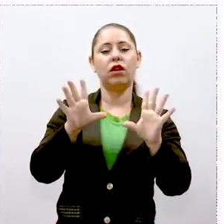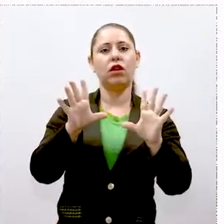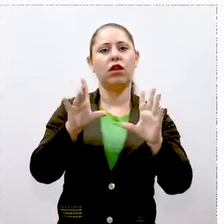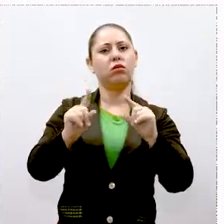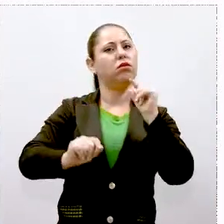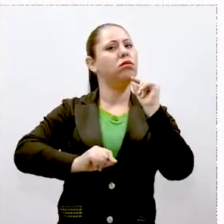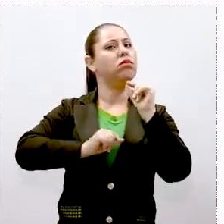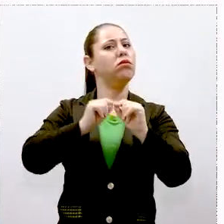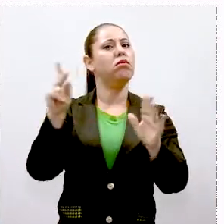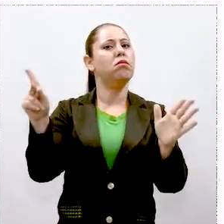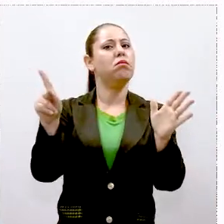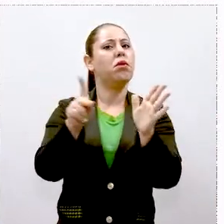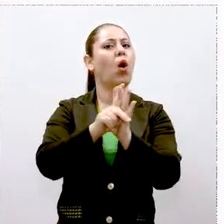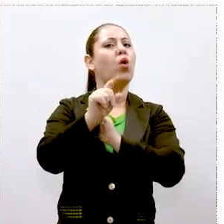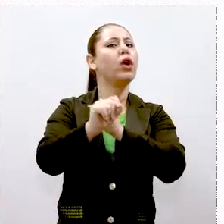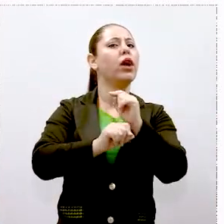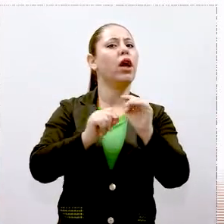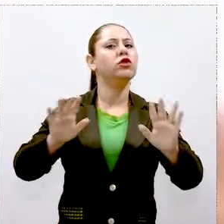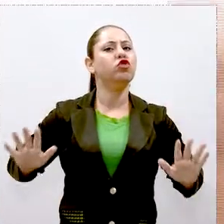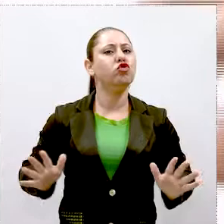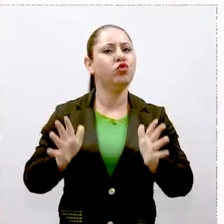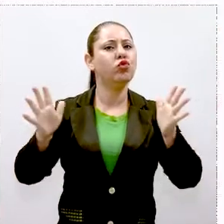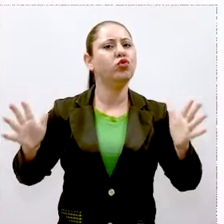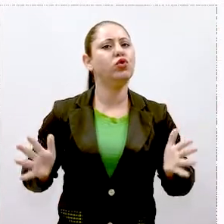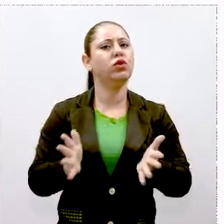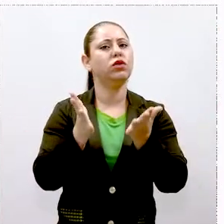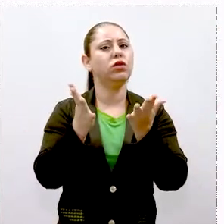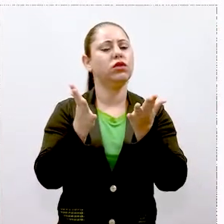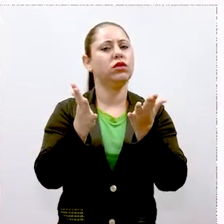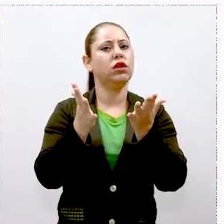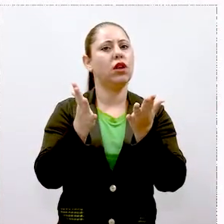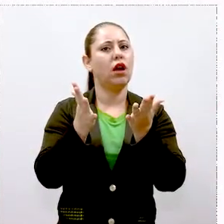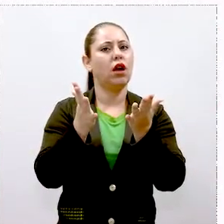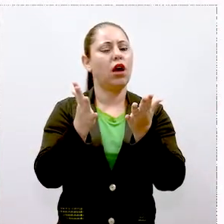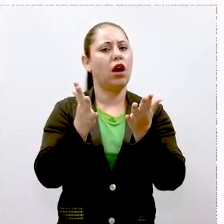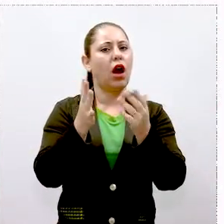de expressão, para incitar